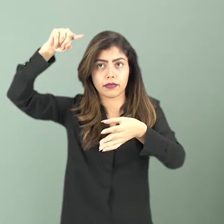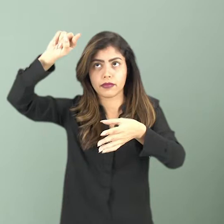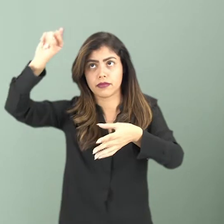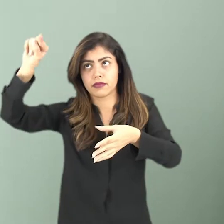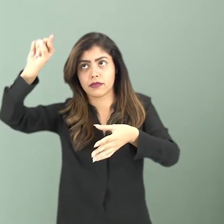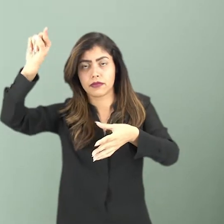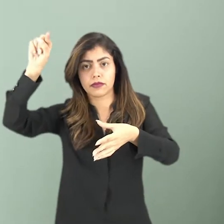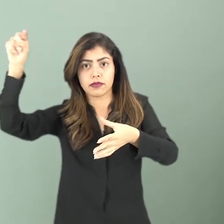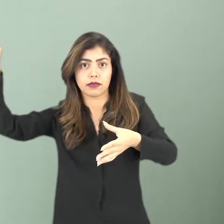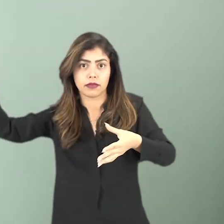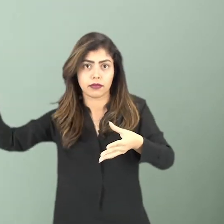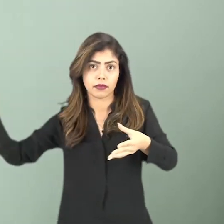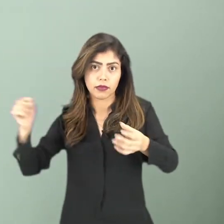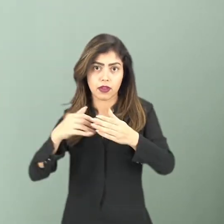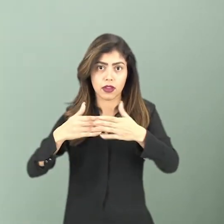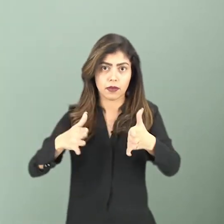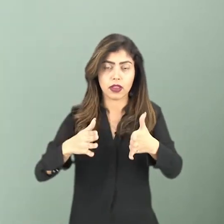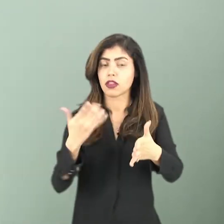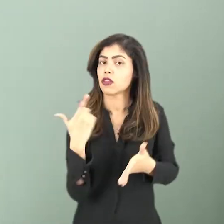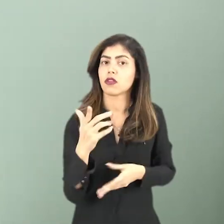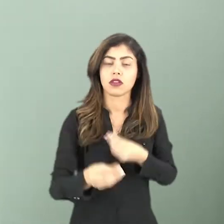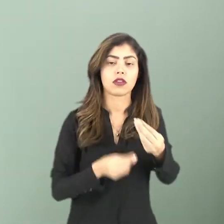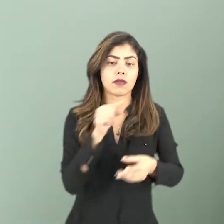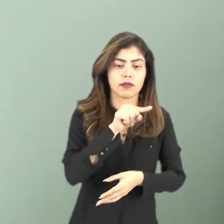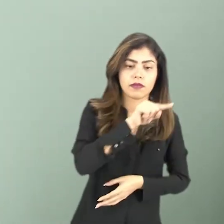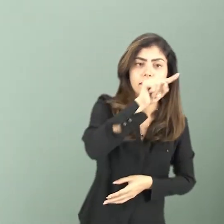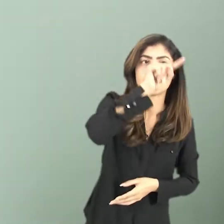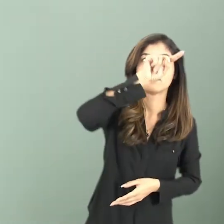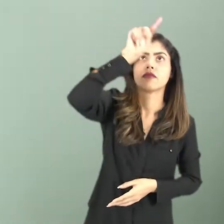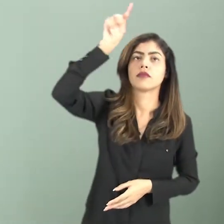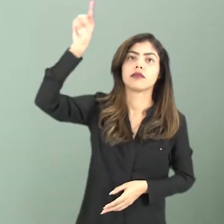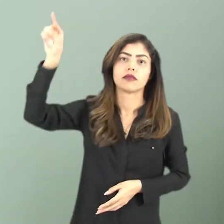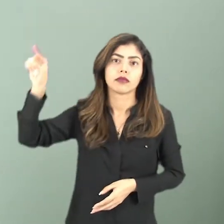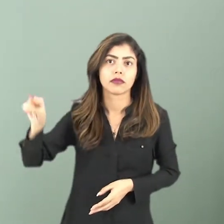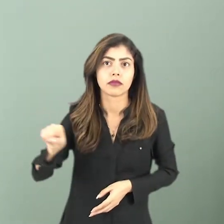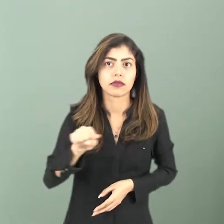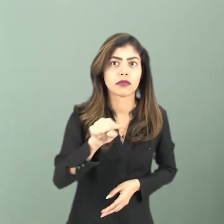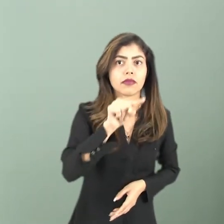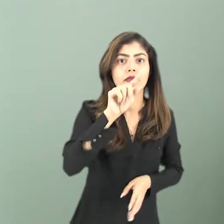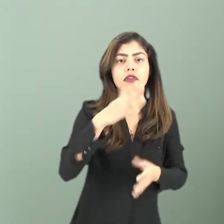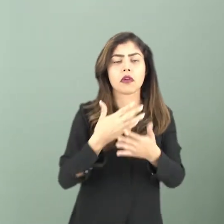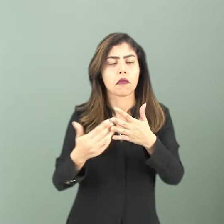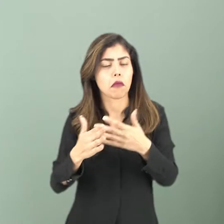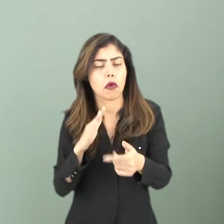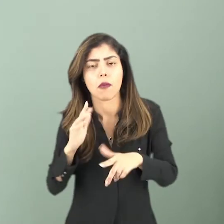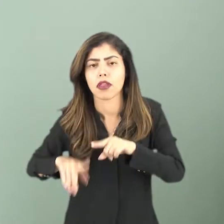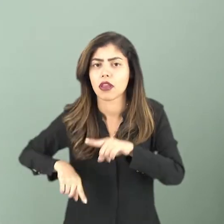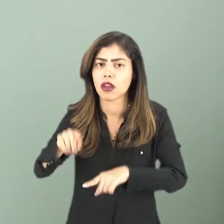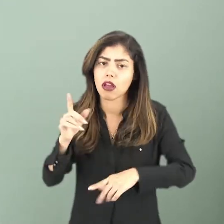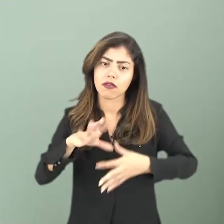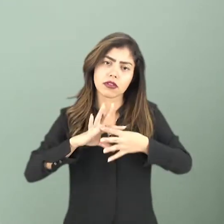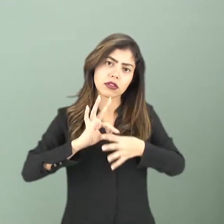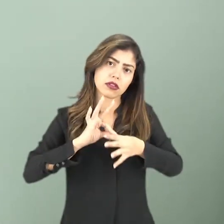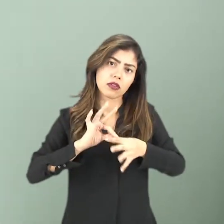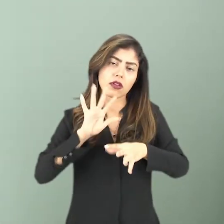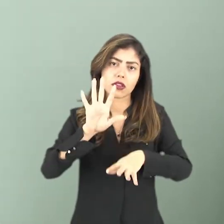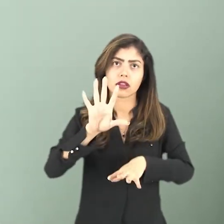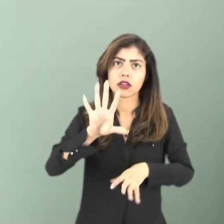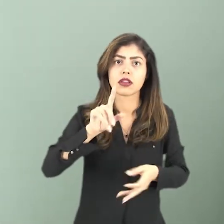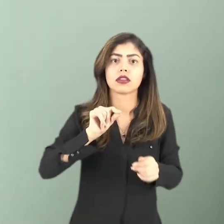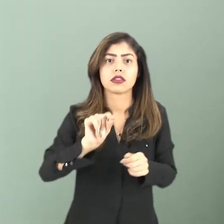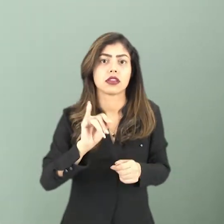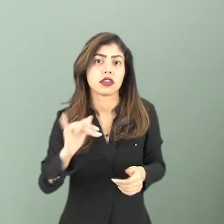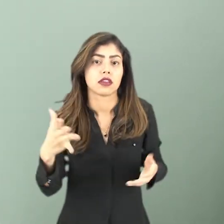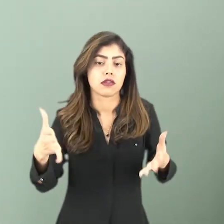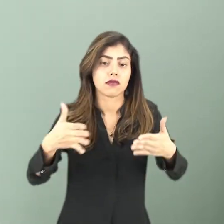fechado. Se esse circuito está aberto, aí você não tem corrente circulando ali nele, e seja lá qual for o material que você ligou ali, se ele não